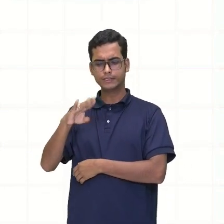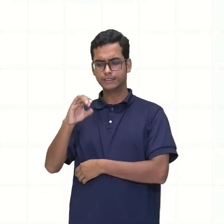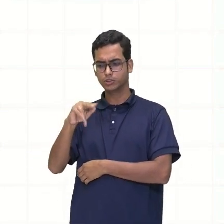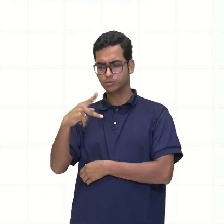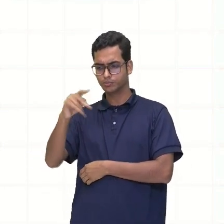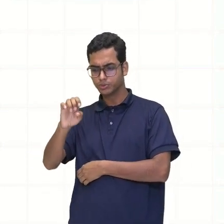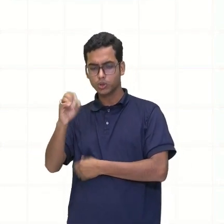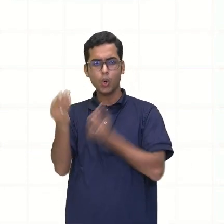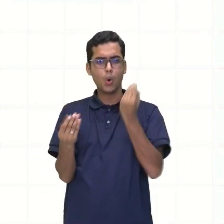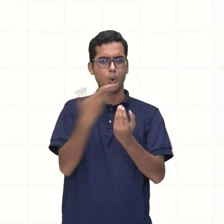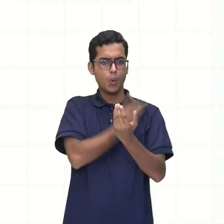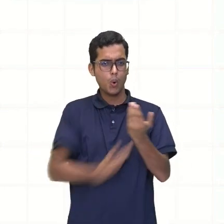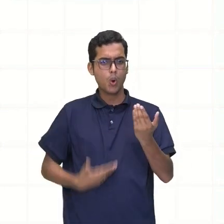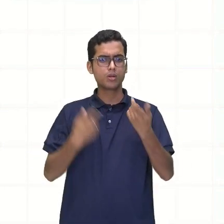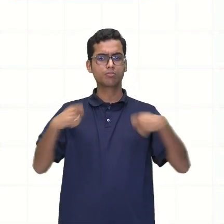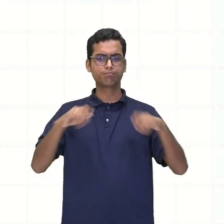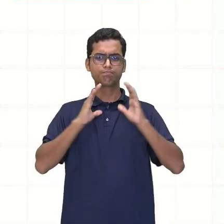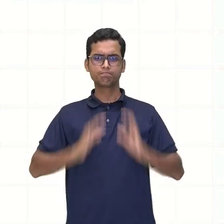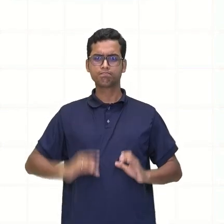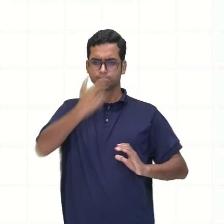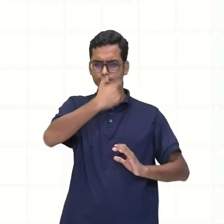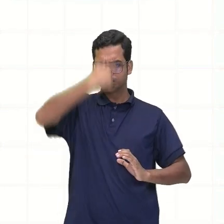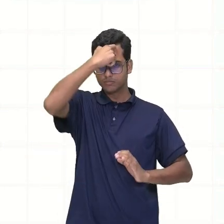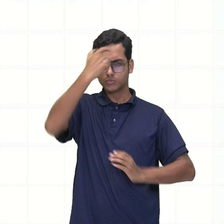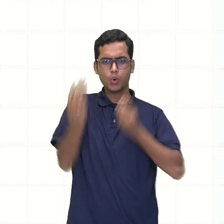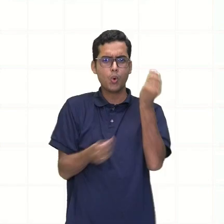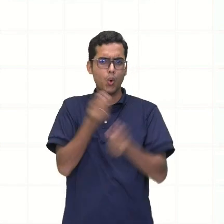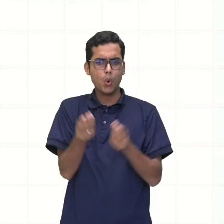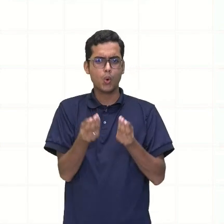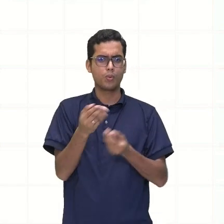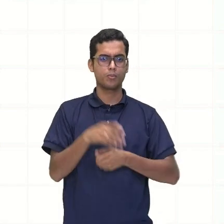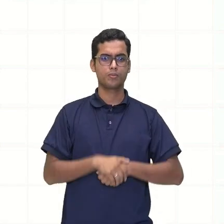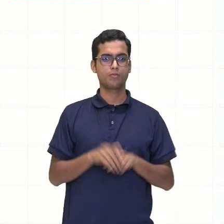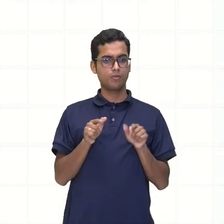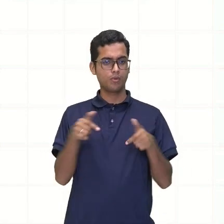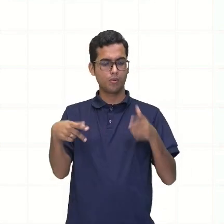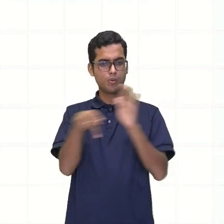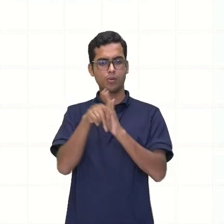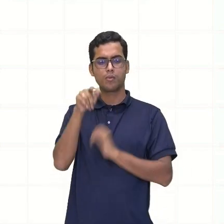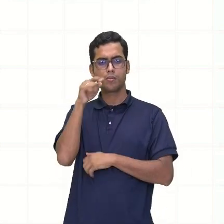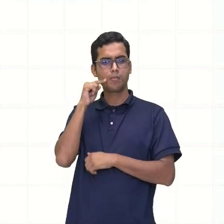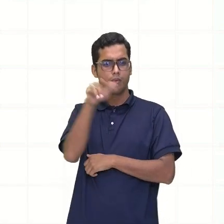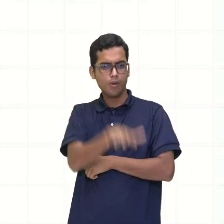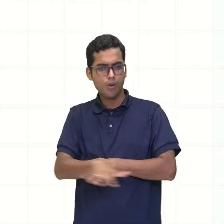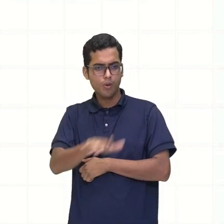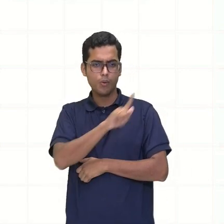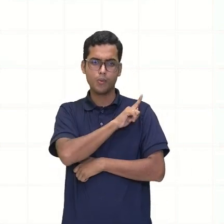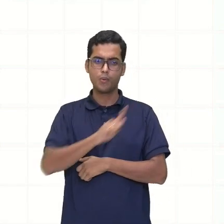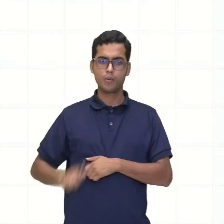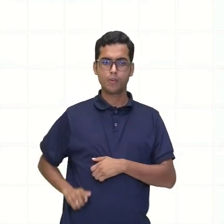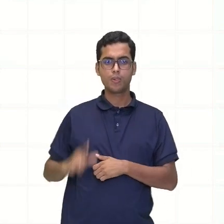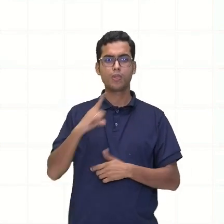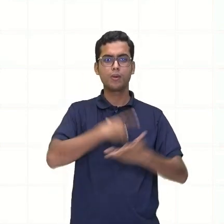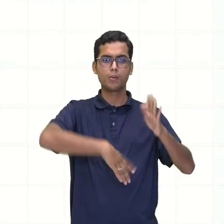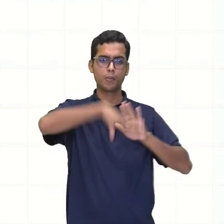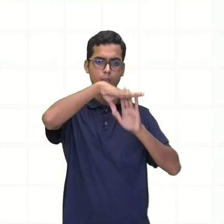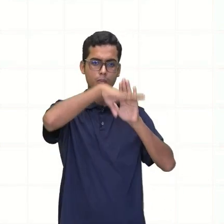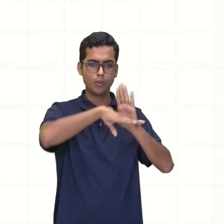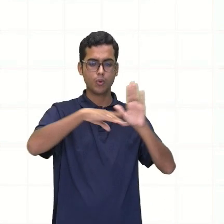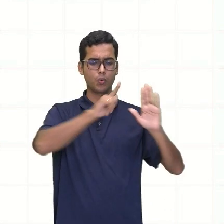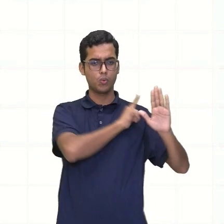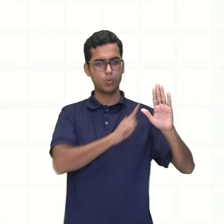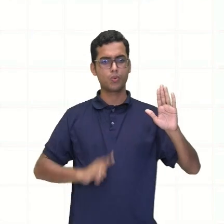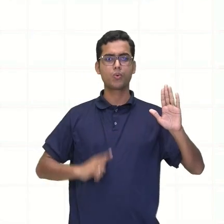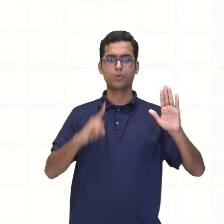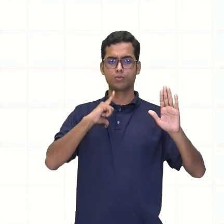ele deve se comportar, como ele deve governar o seu território. É um manual sobre